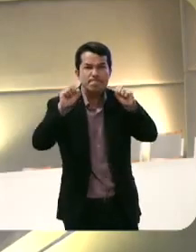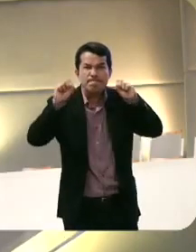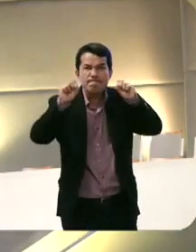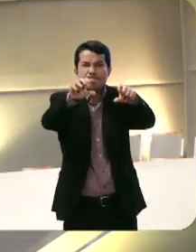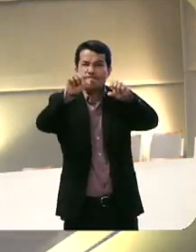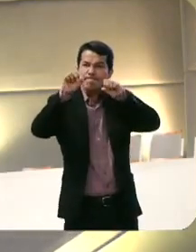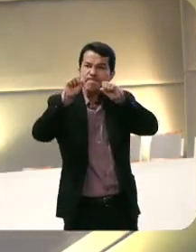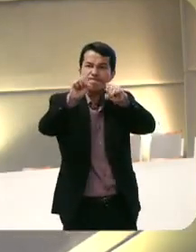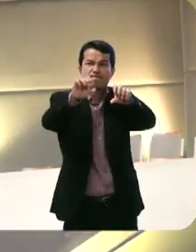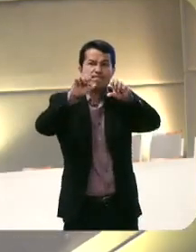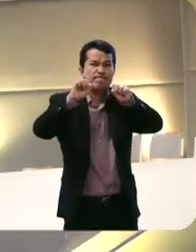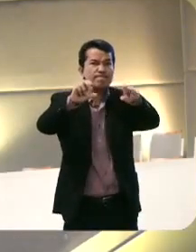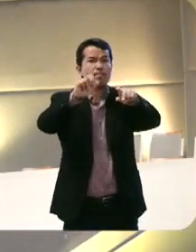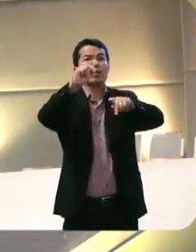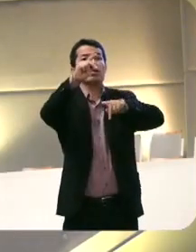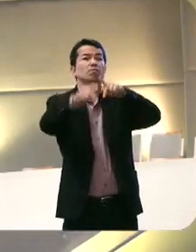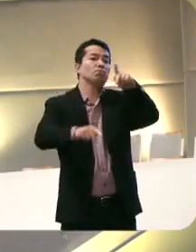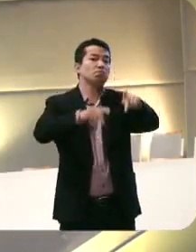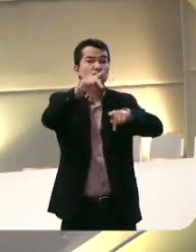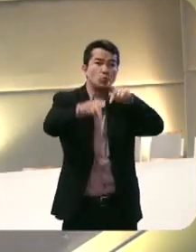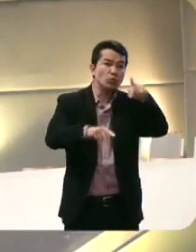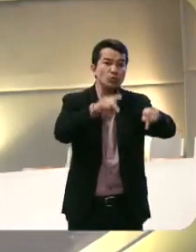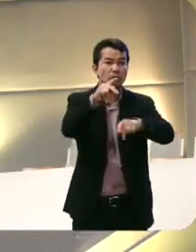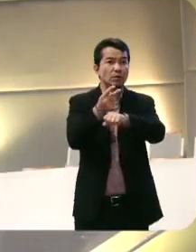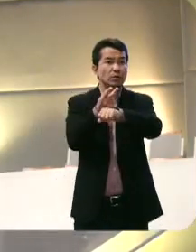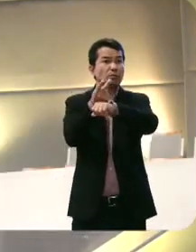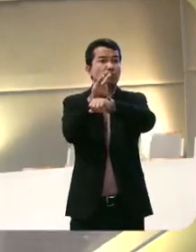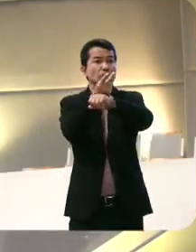Deus, restaurando altares.